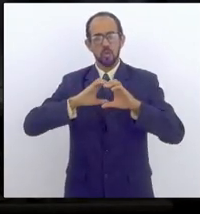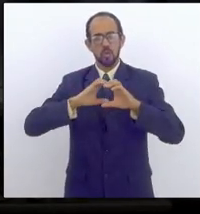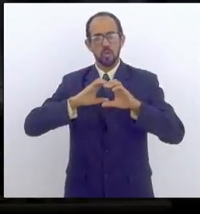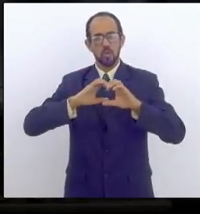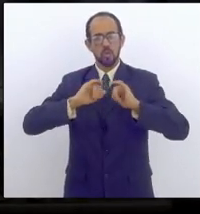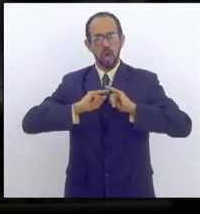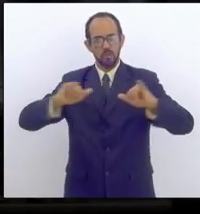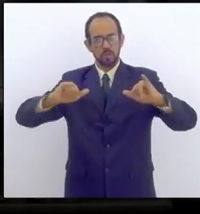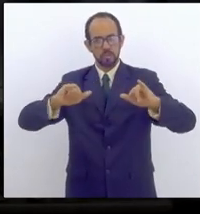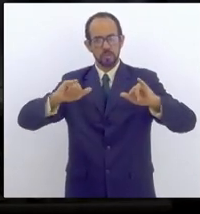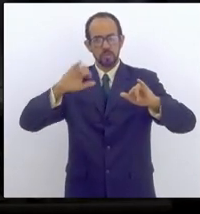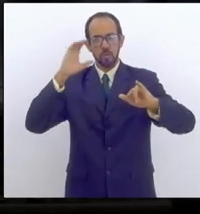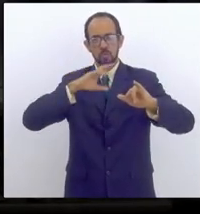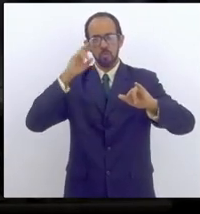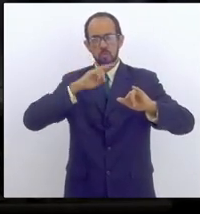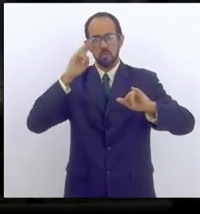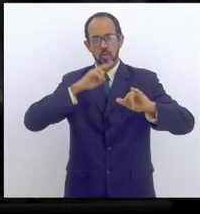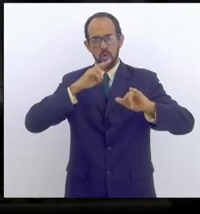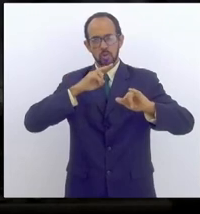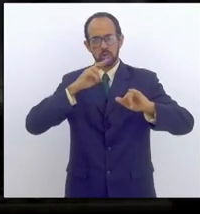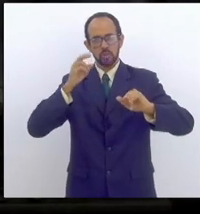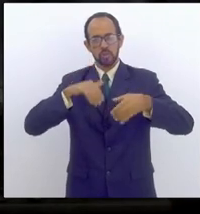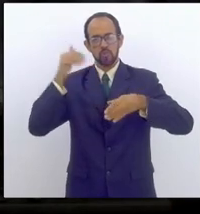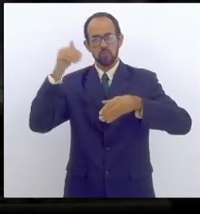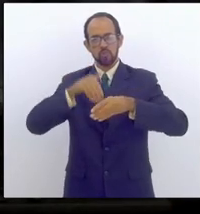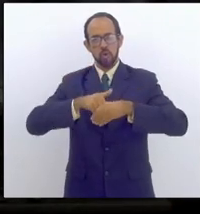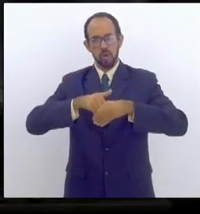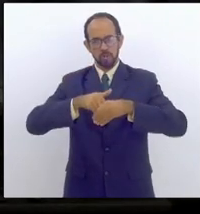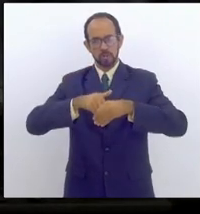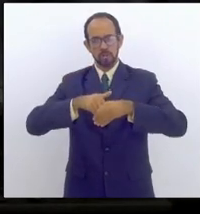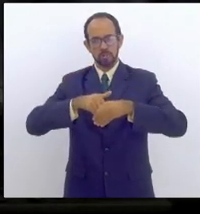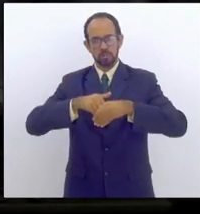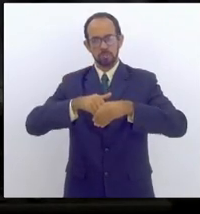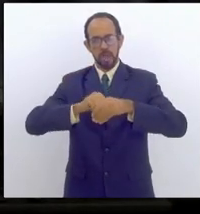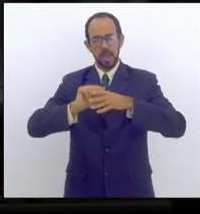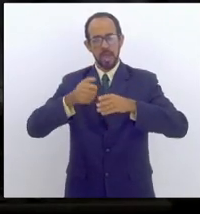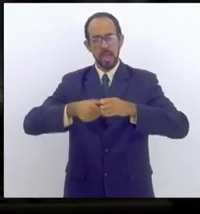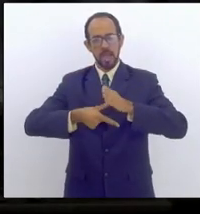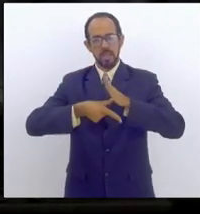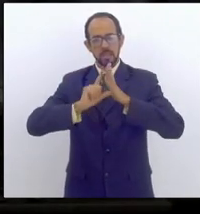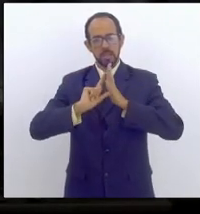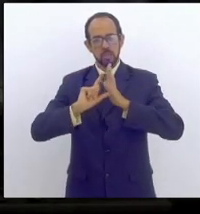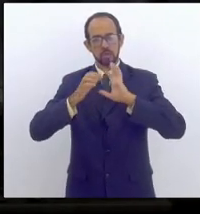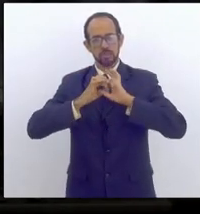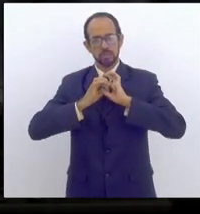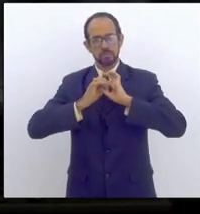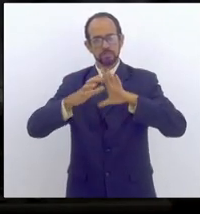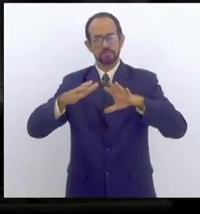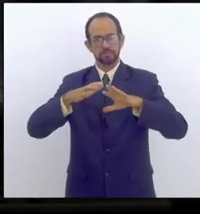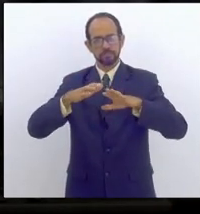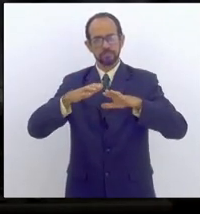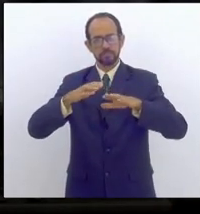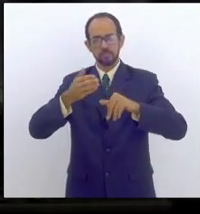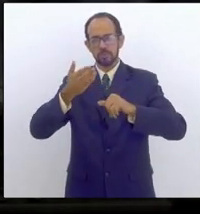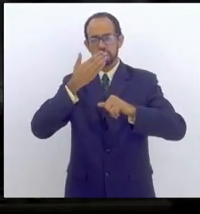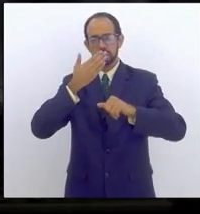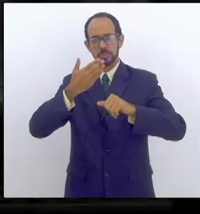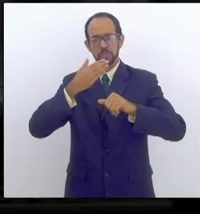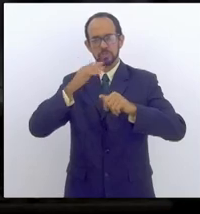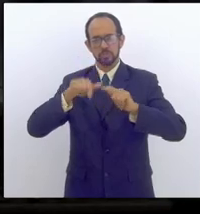após votem conclusos, para ulteriores deliberações no âmbito deste pedido de